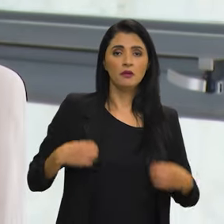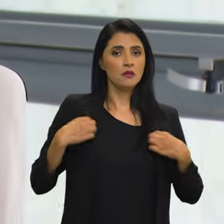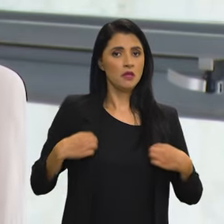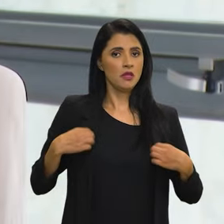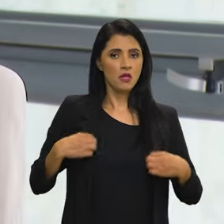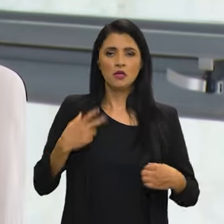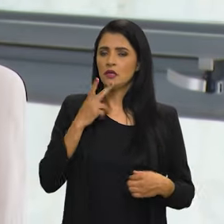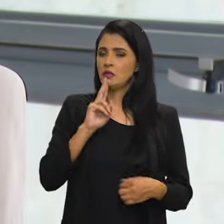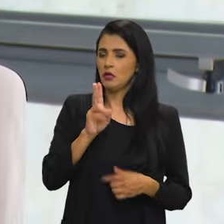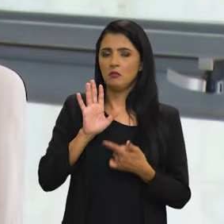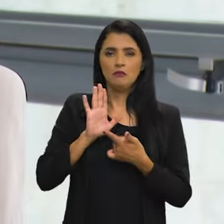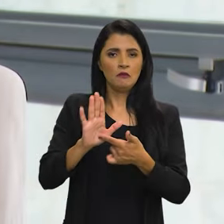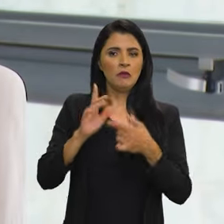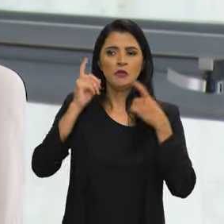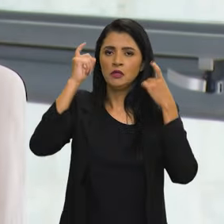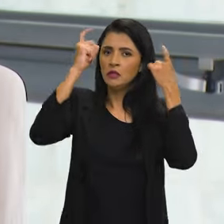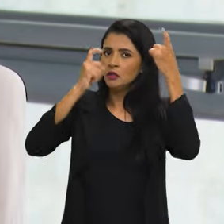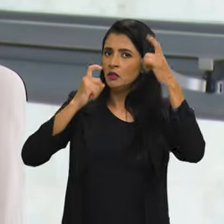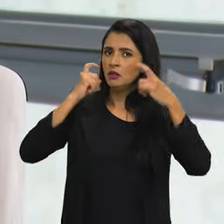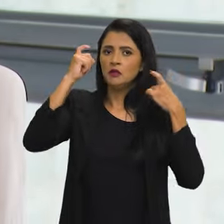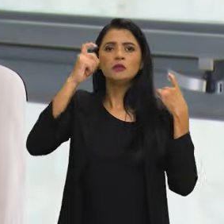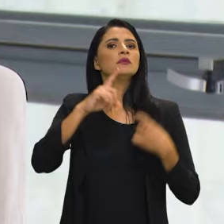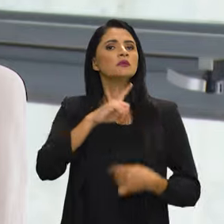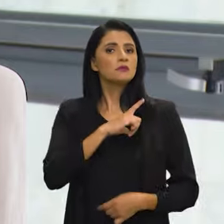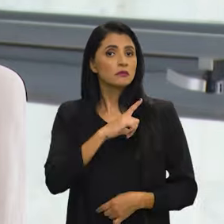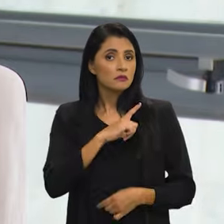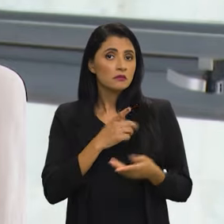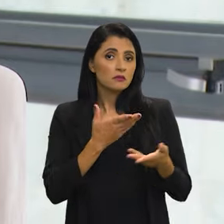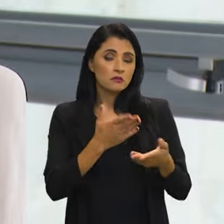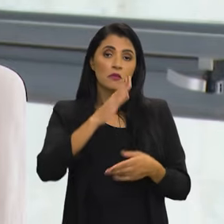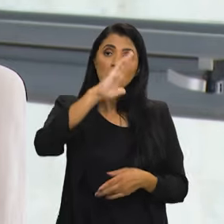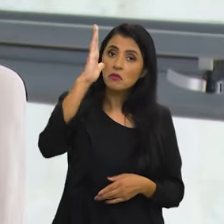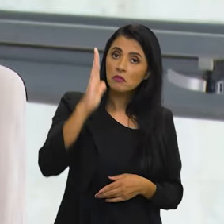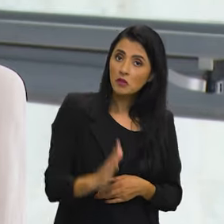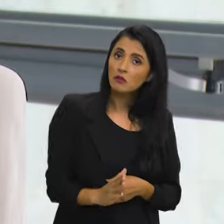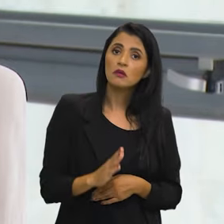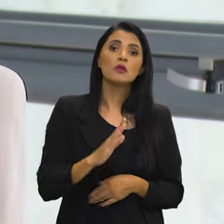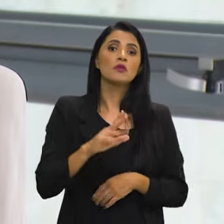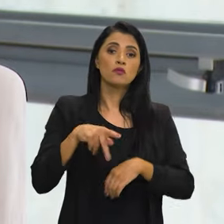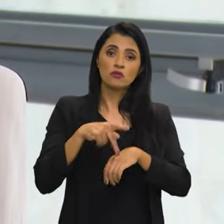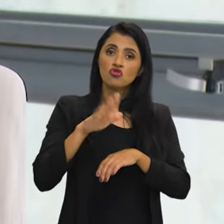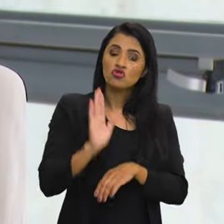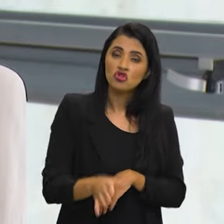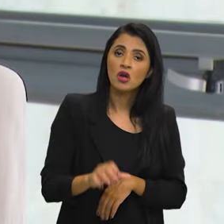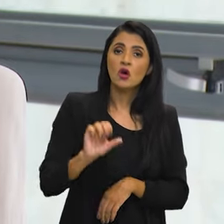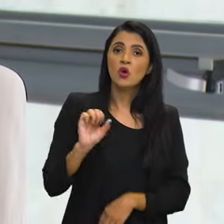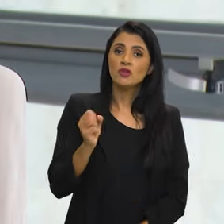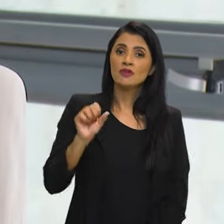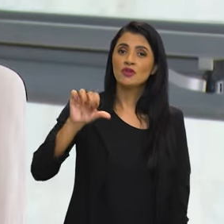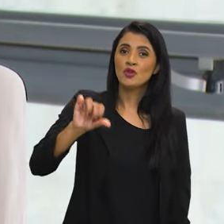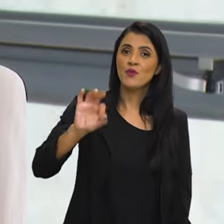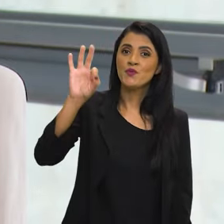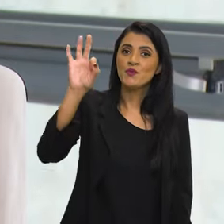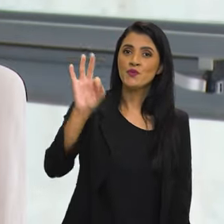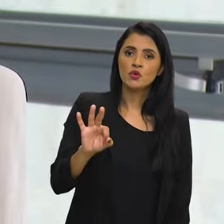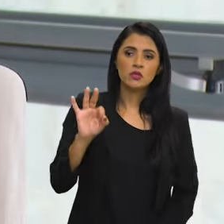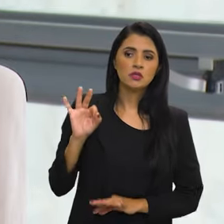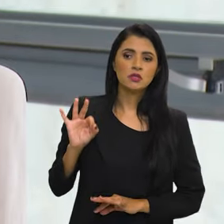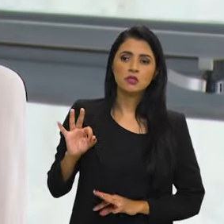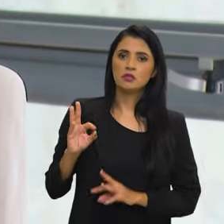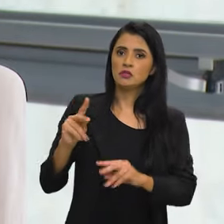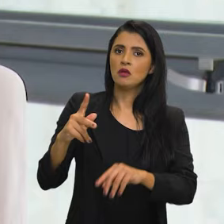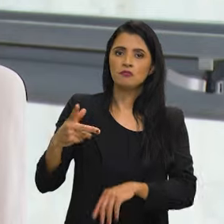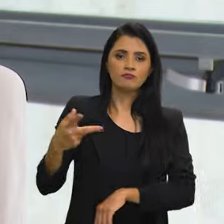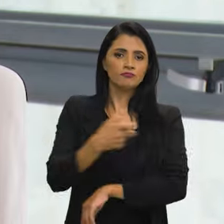não esconde de ninguém a sua preocupação o Brasil é um que já teve 89% de